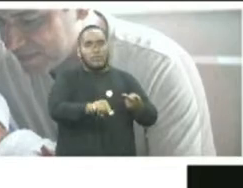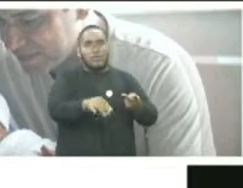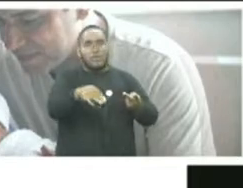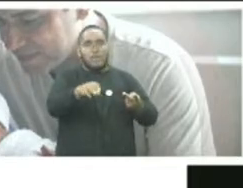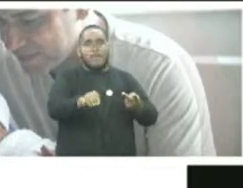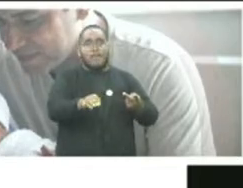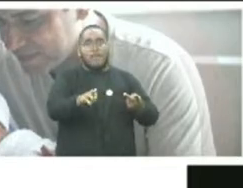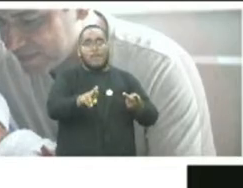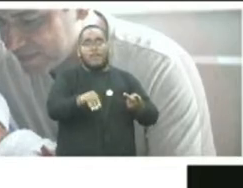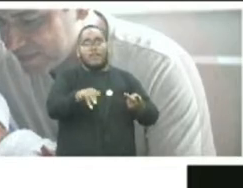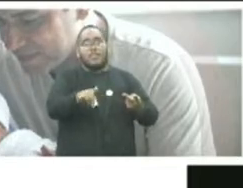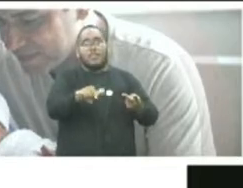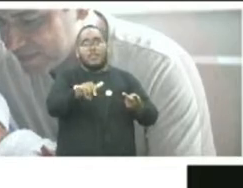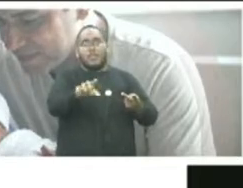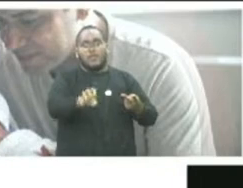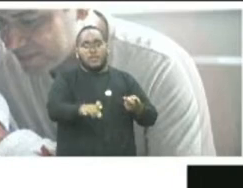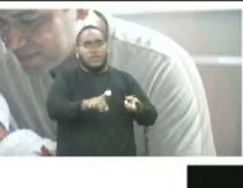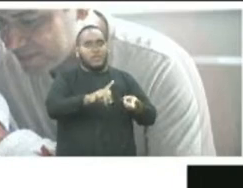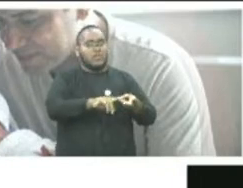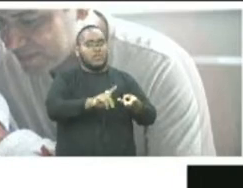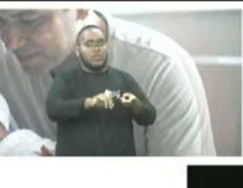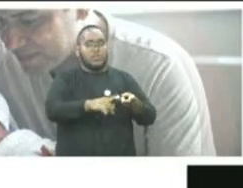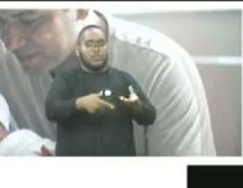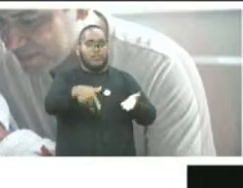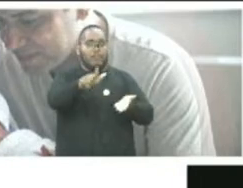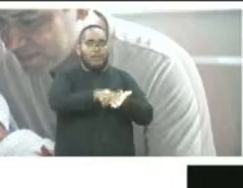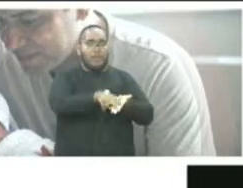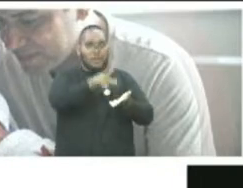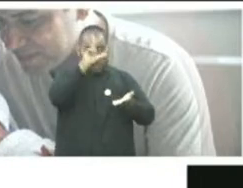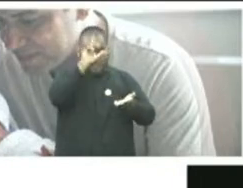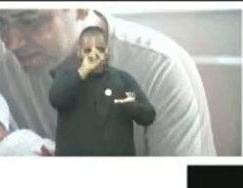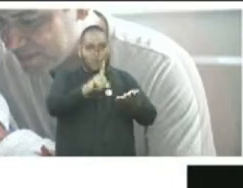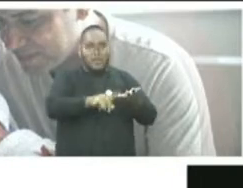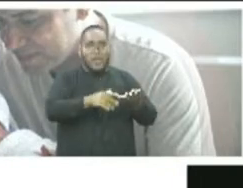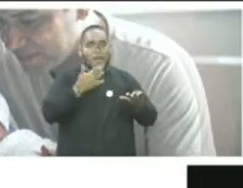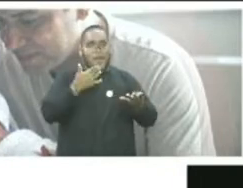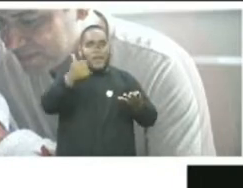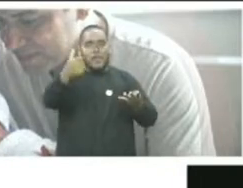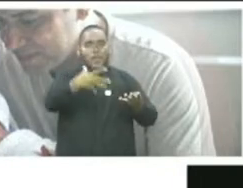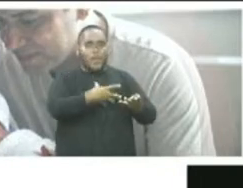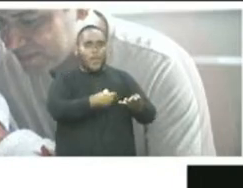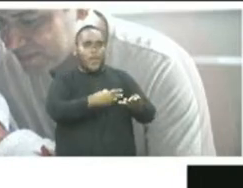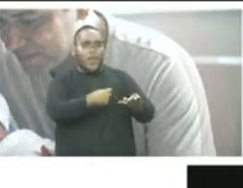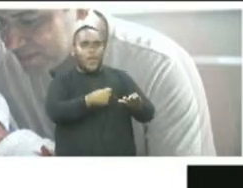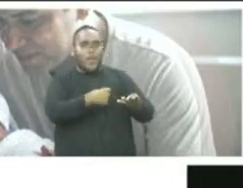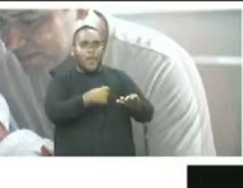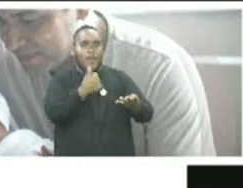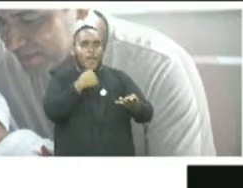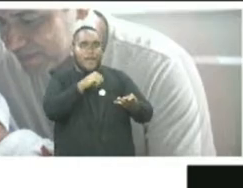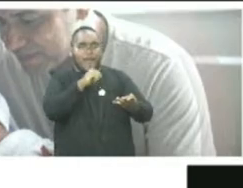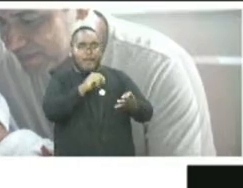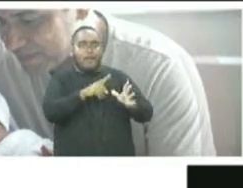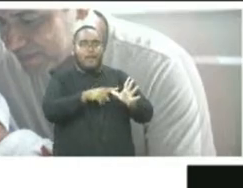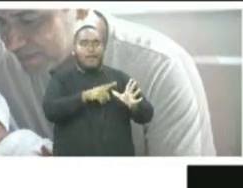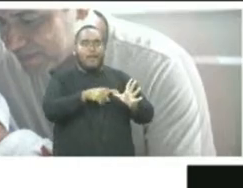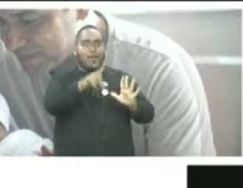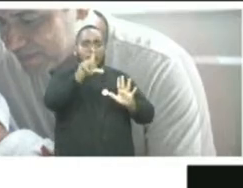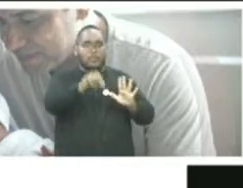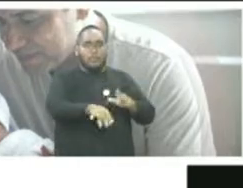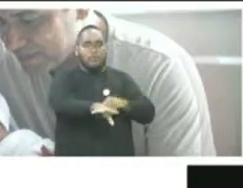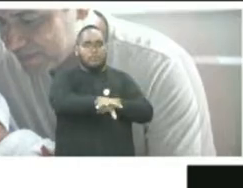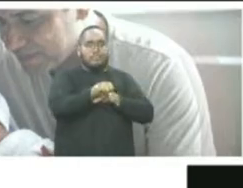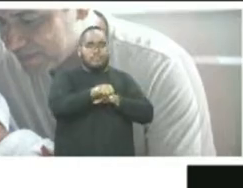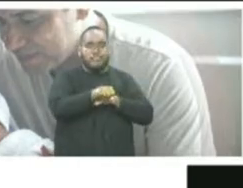de reinternação, melhora do aleitamento materno, redução de infecção, até